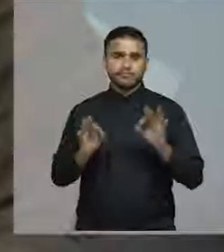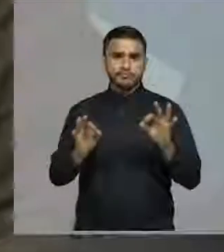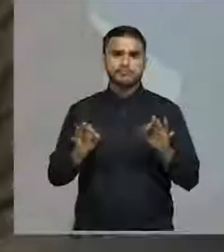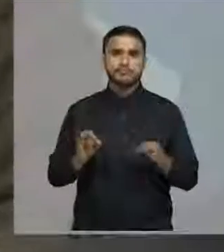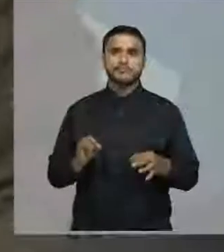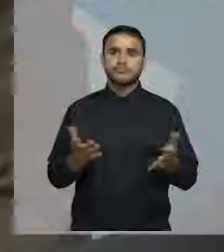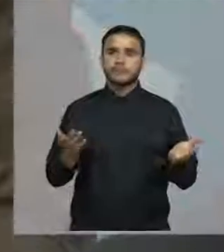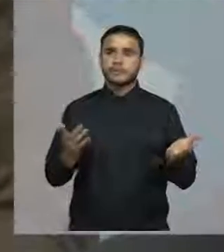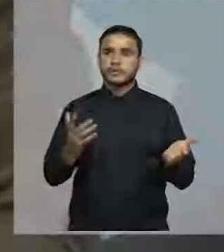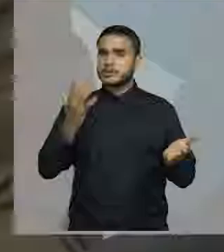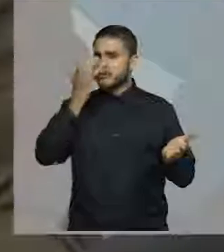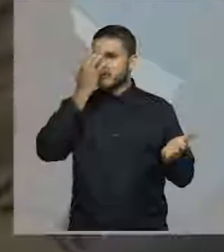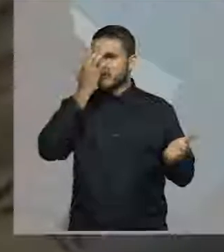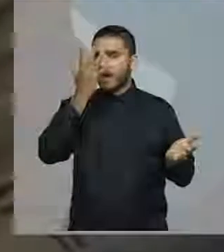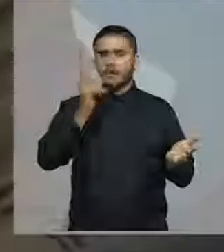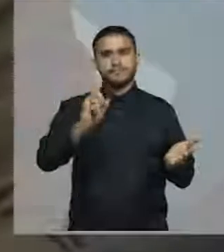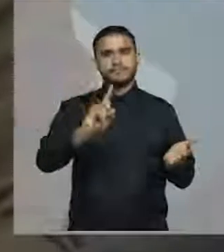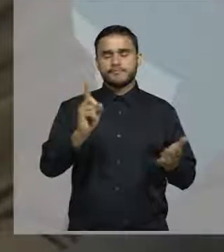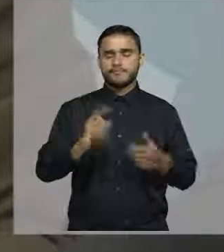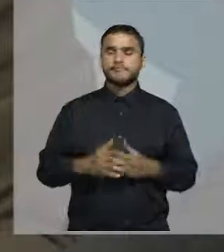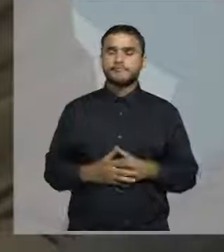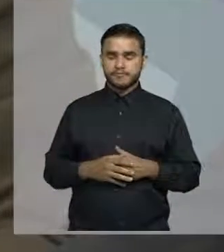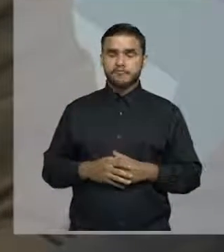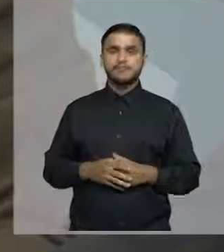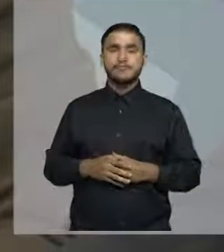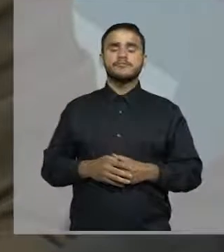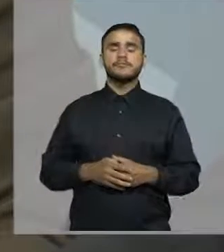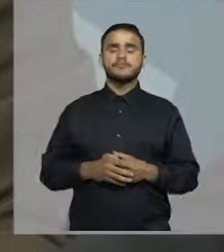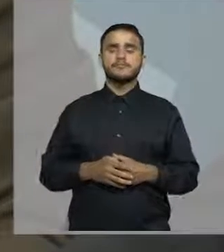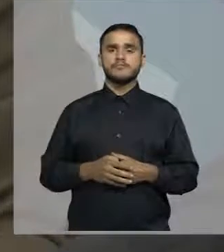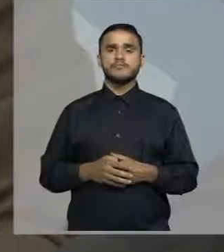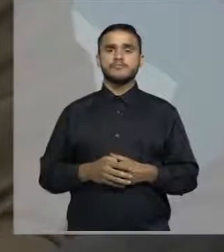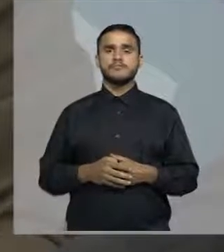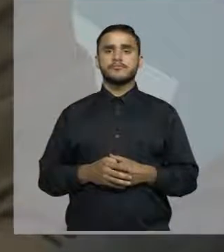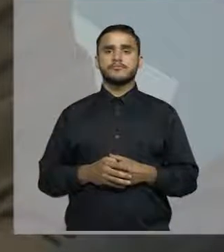deste problema. Não sei como é que você vai poder resolver isso. Primeiro porque